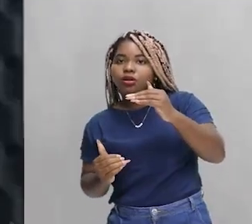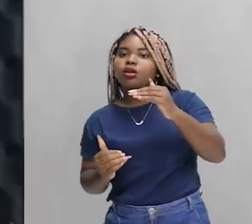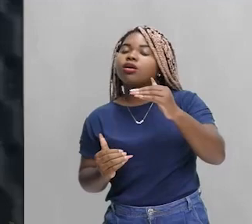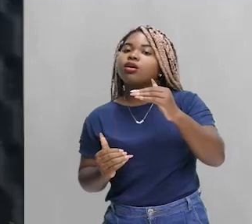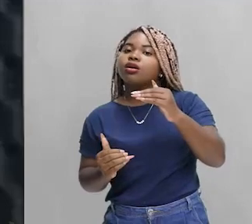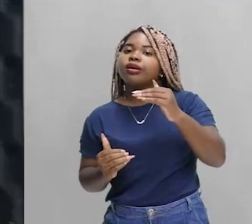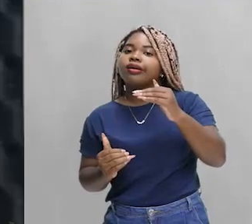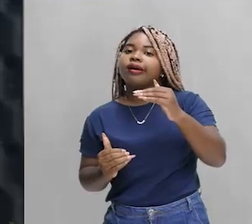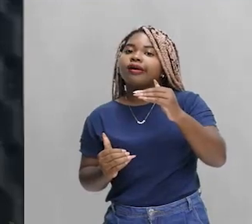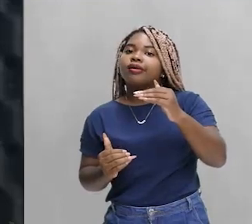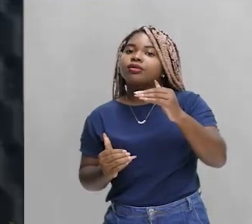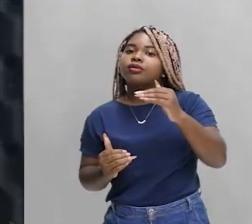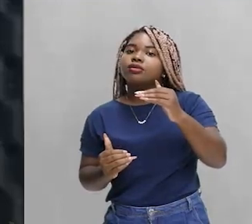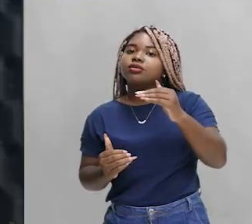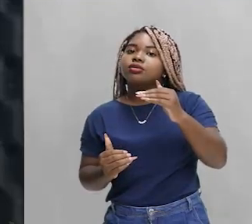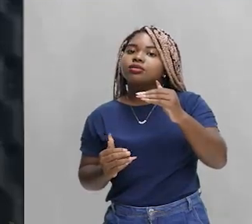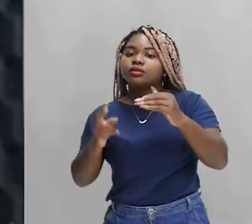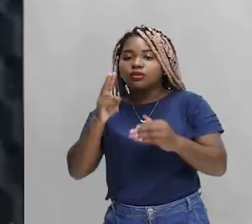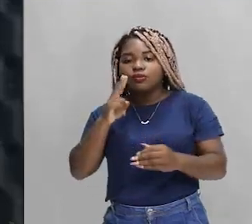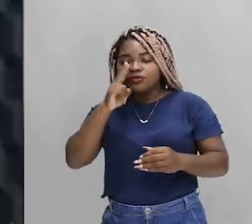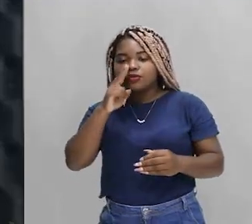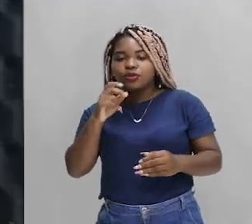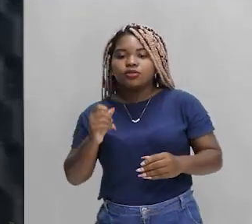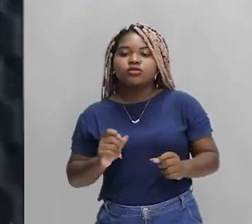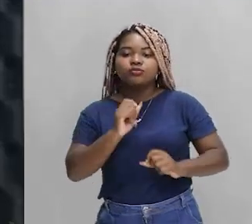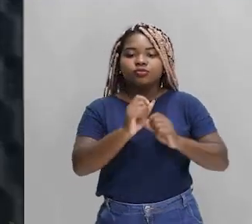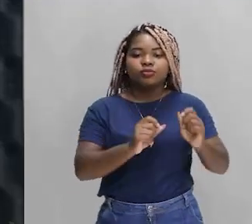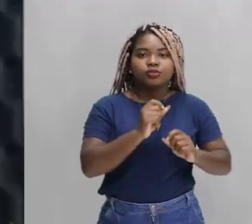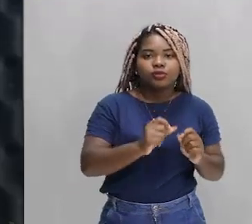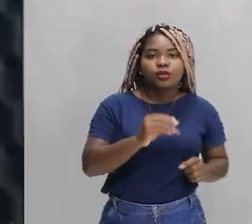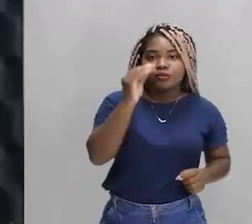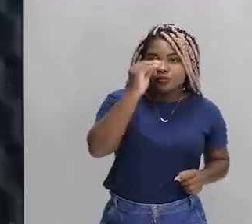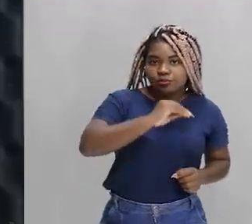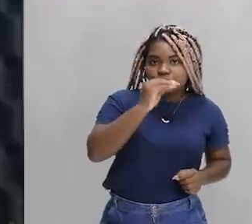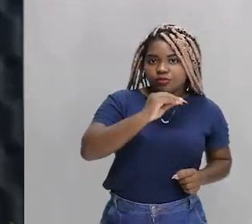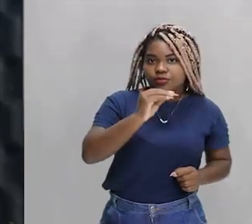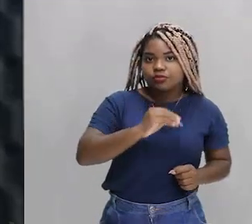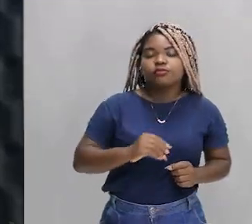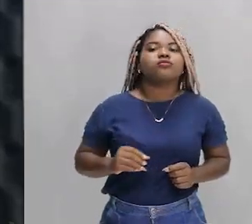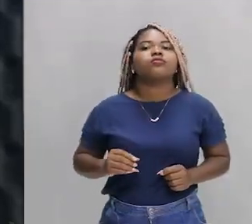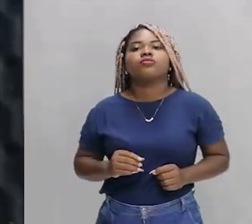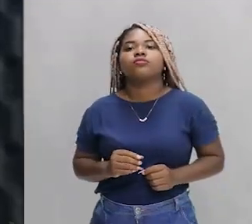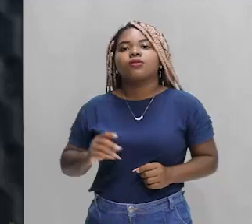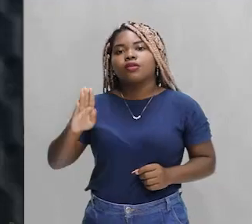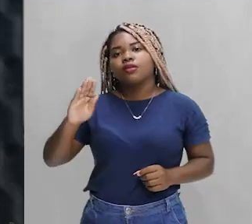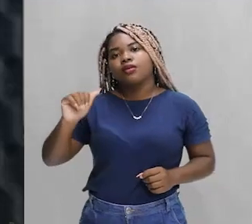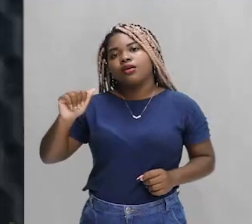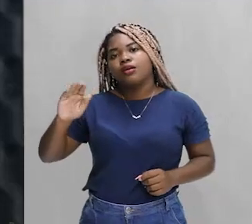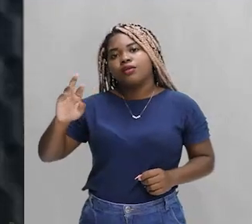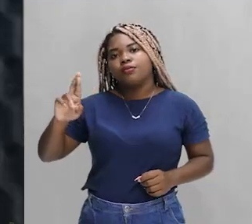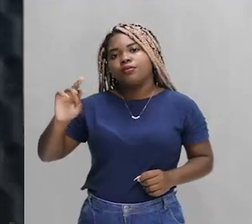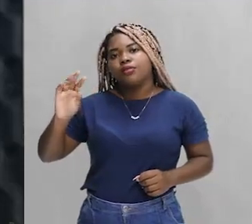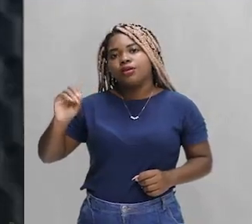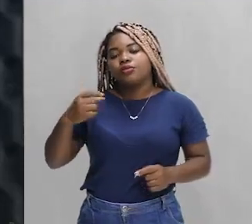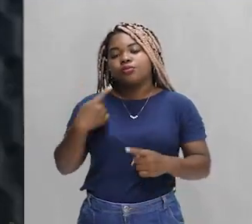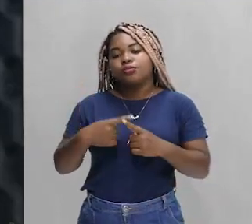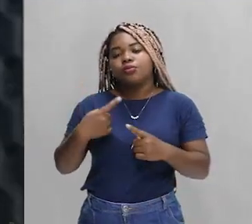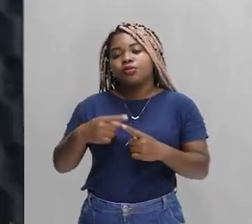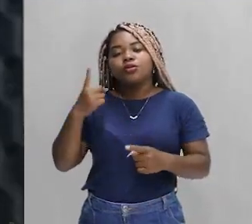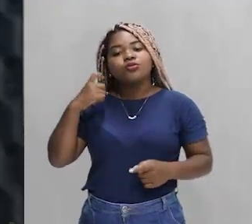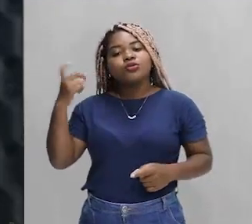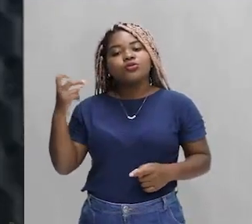sílaba mais forte e vai para a sílaba mais fraca, tá certo? Abertos porque o som sai aberto, né? Sai um som